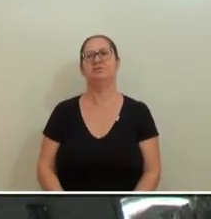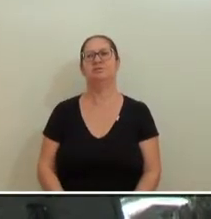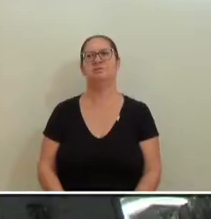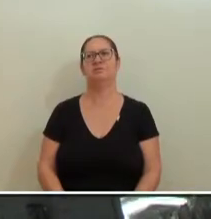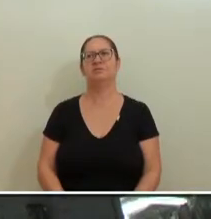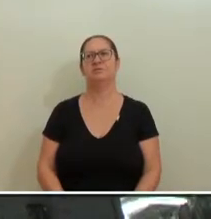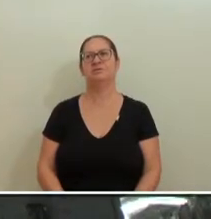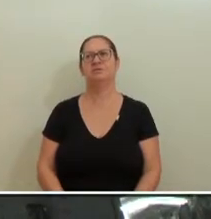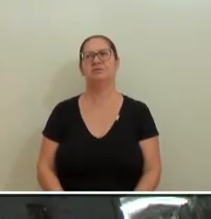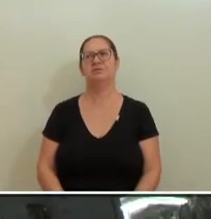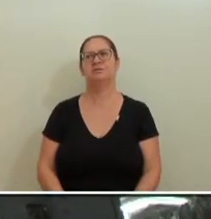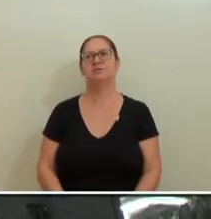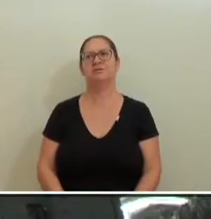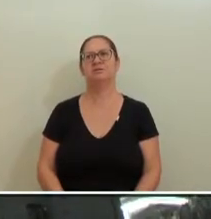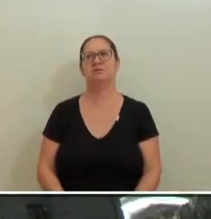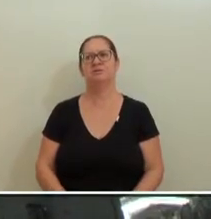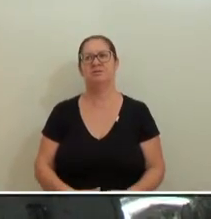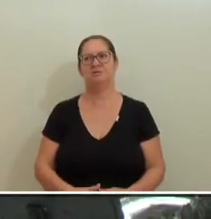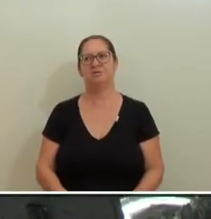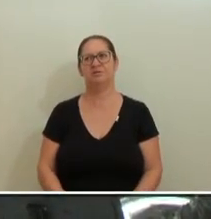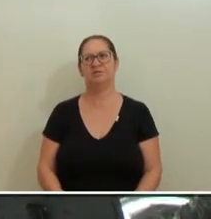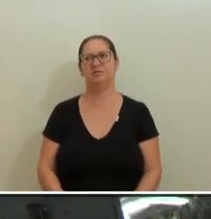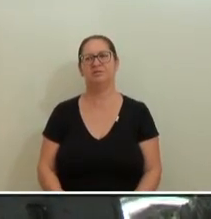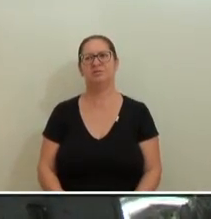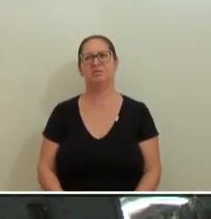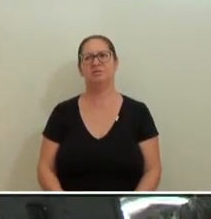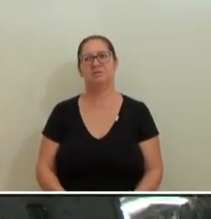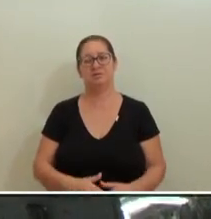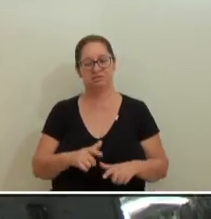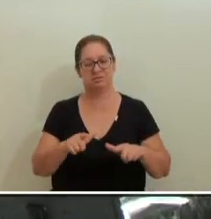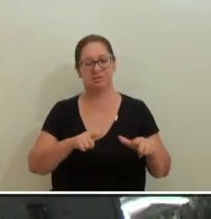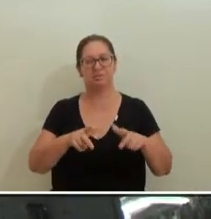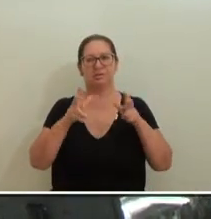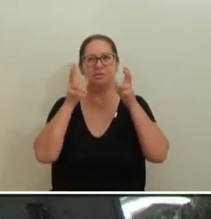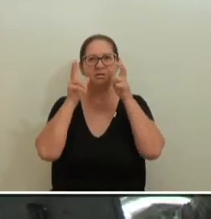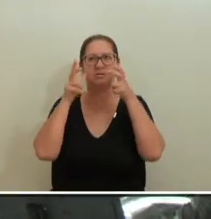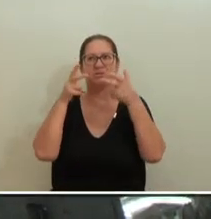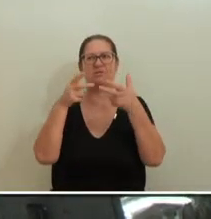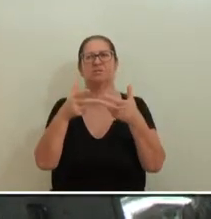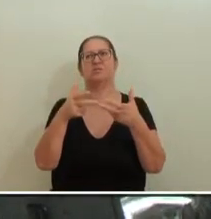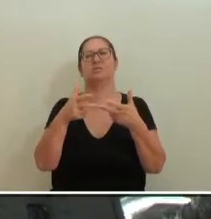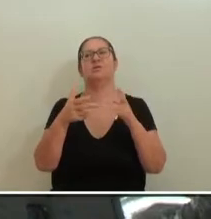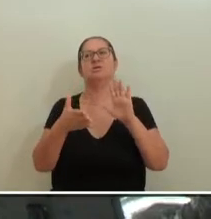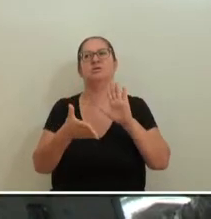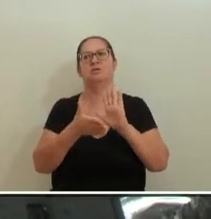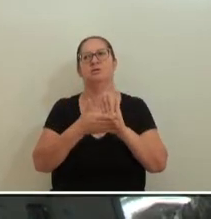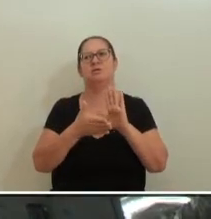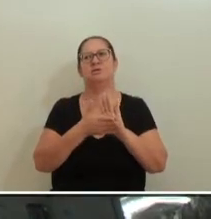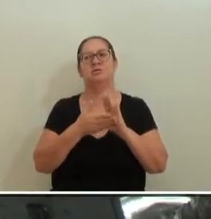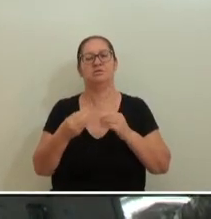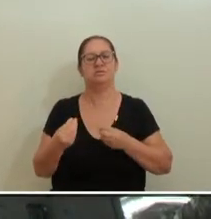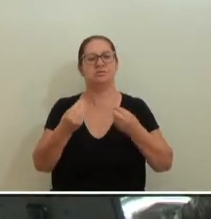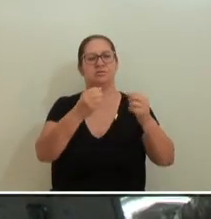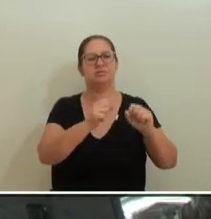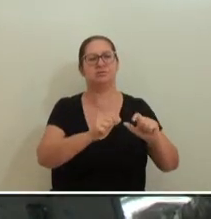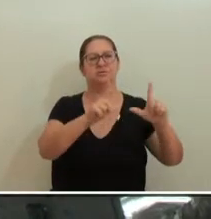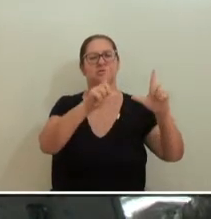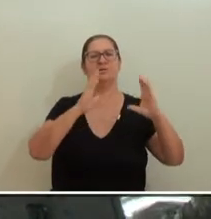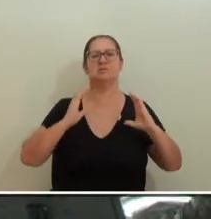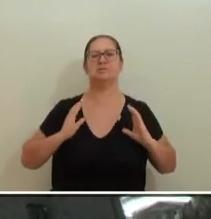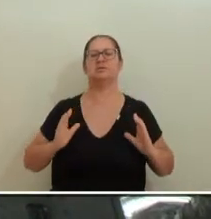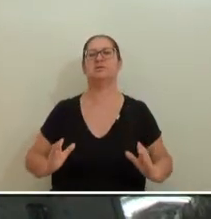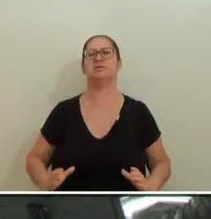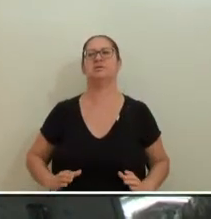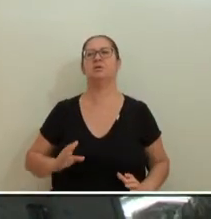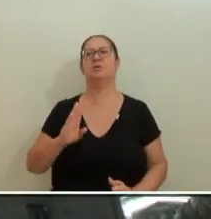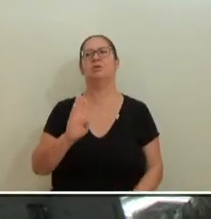anuncio oficialmente os trabalhos, start os trabalhos dessa sessão solene, dedicada ao nobre propósito de conferir o título de cidadão benemérito de Foz do